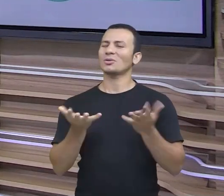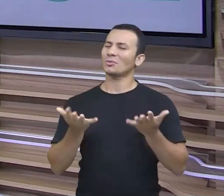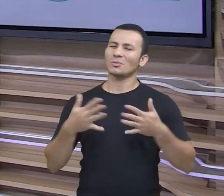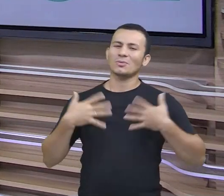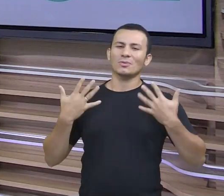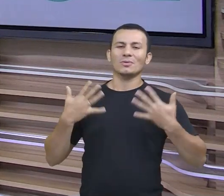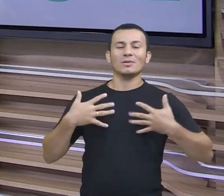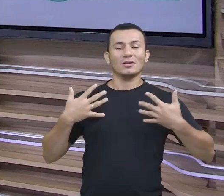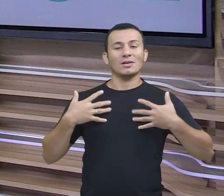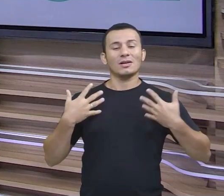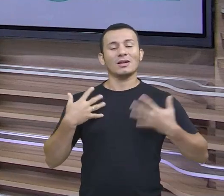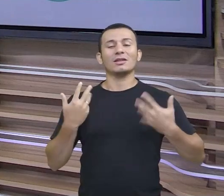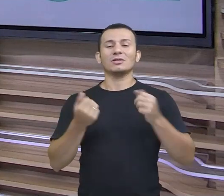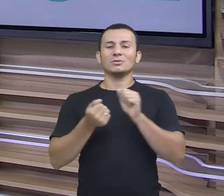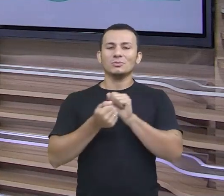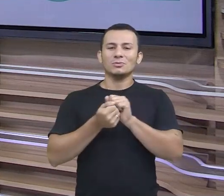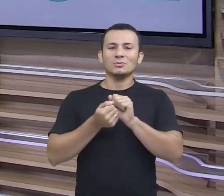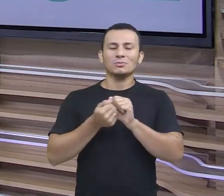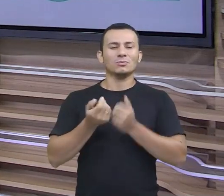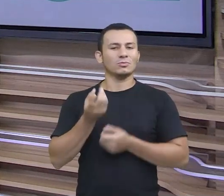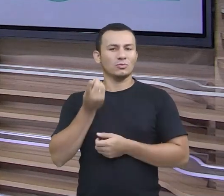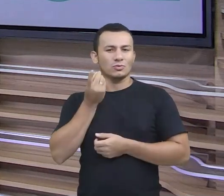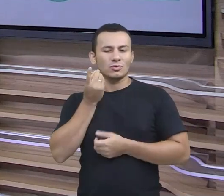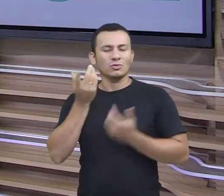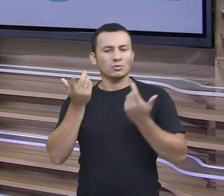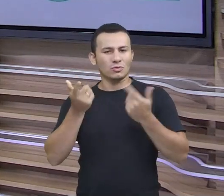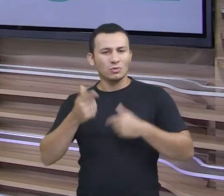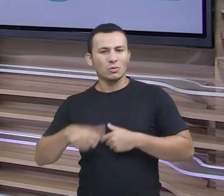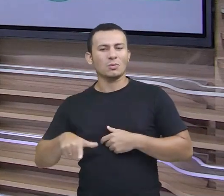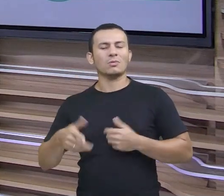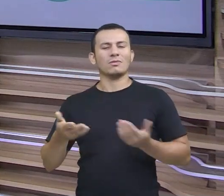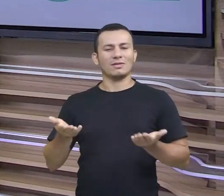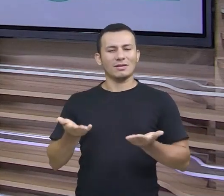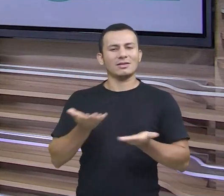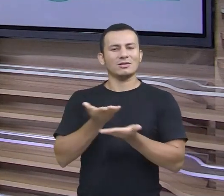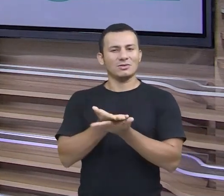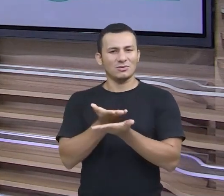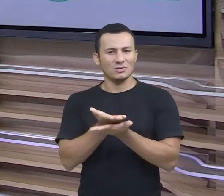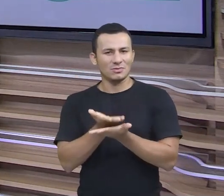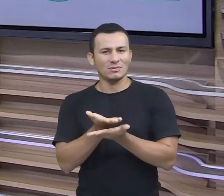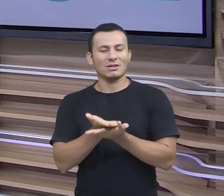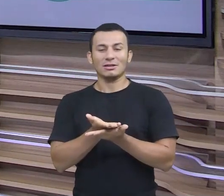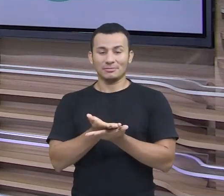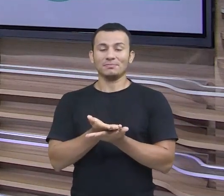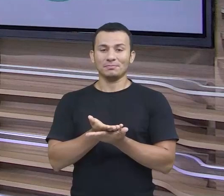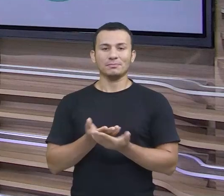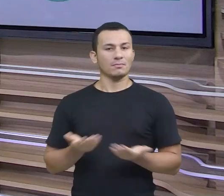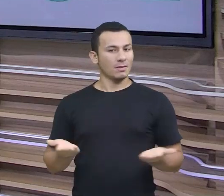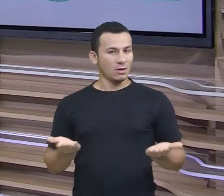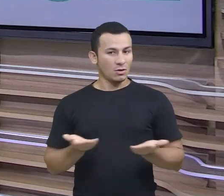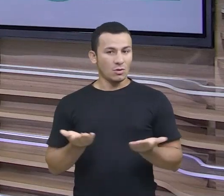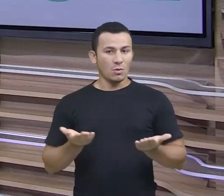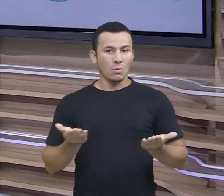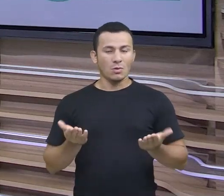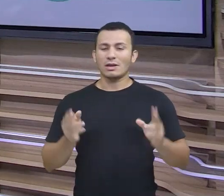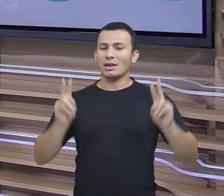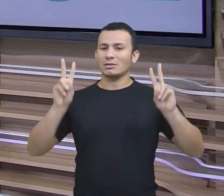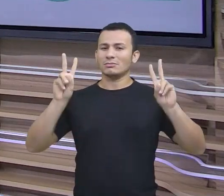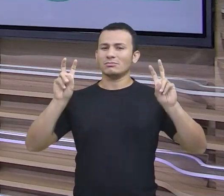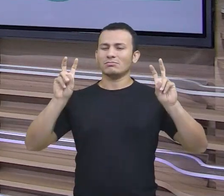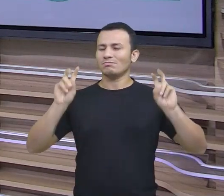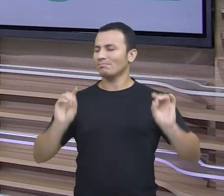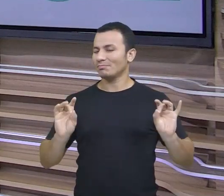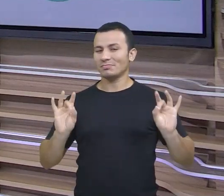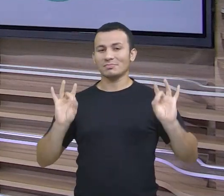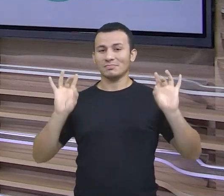ter vocês aqui mais um dia para mais uma aula. Hoje eu trouxe algo muito especial